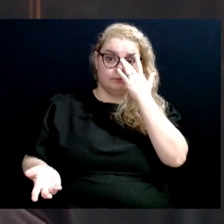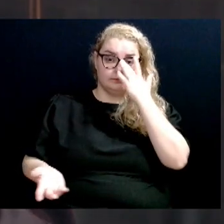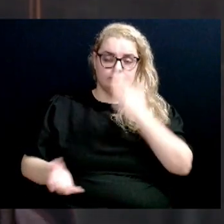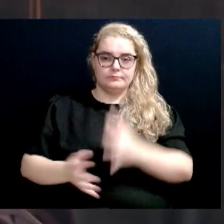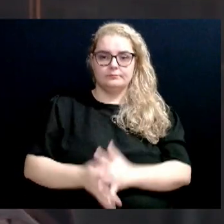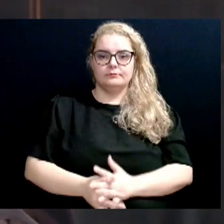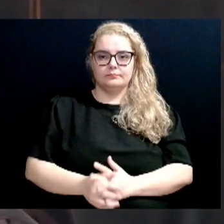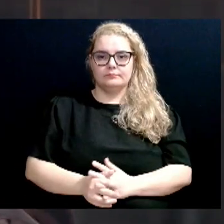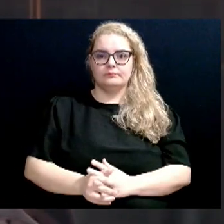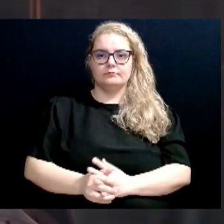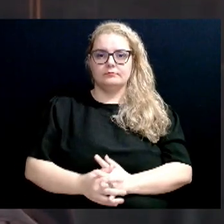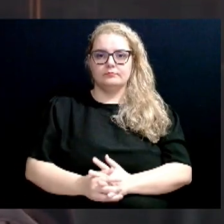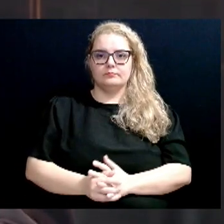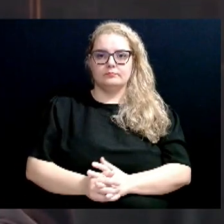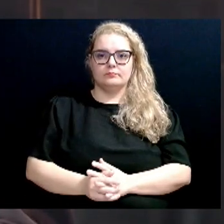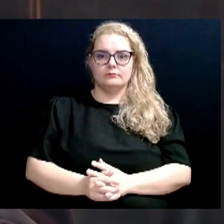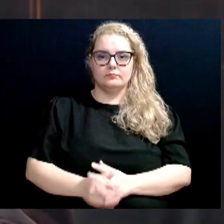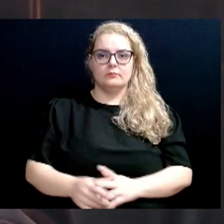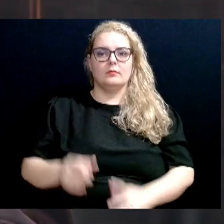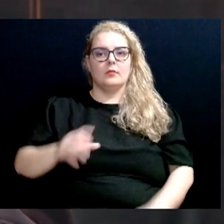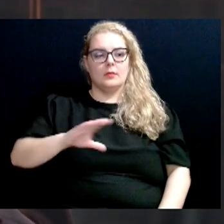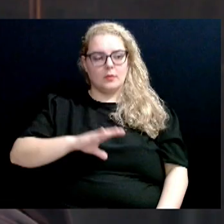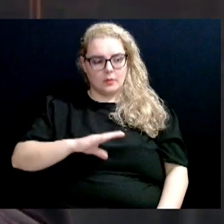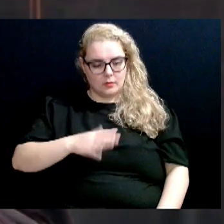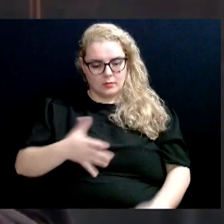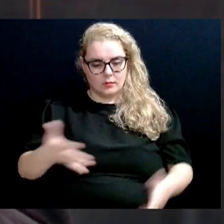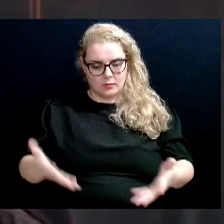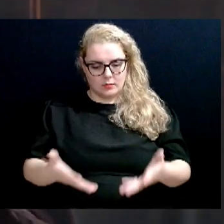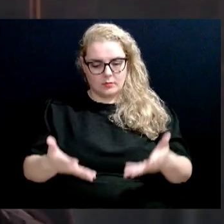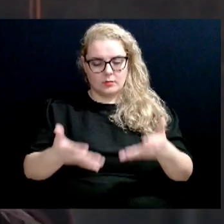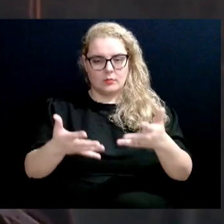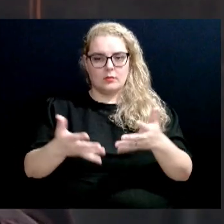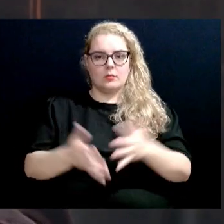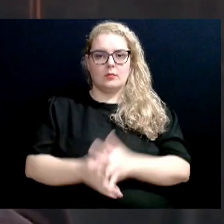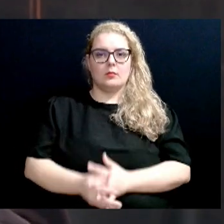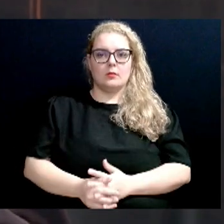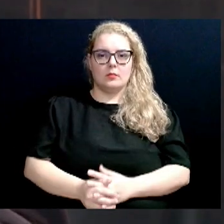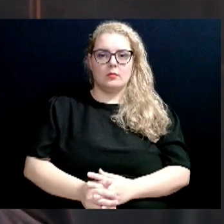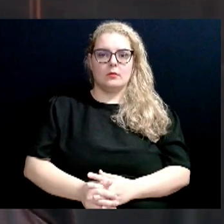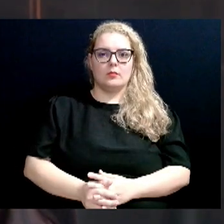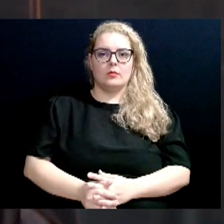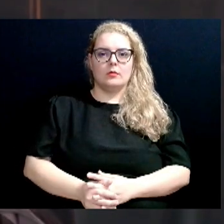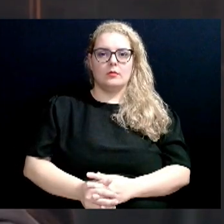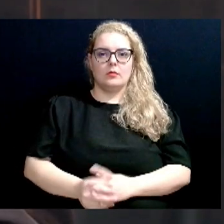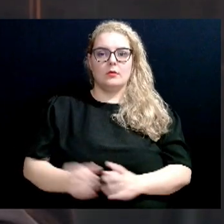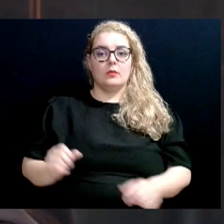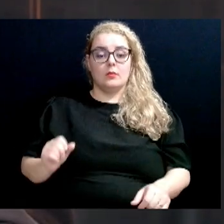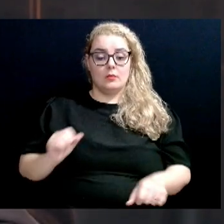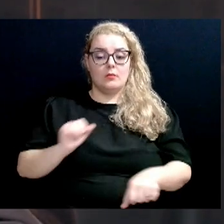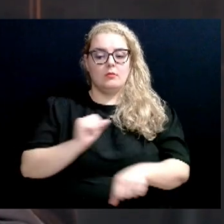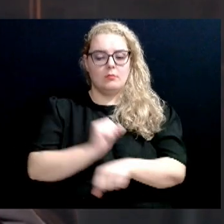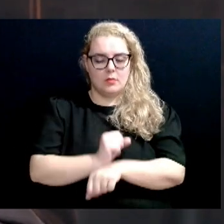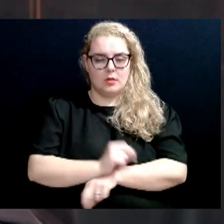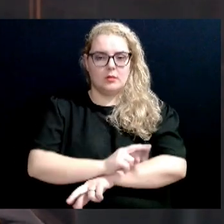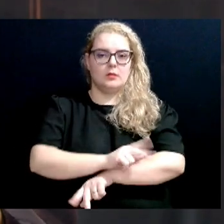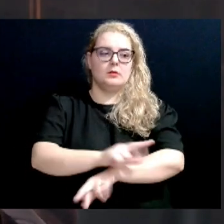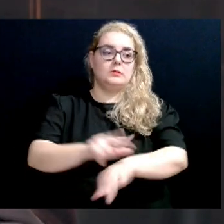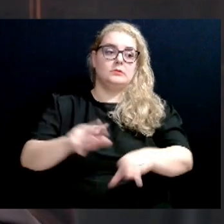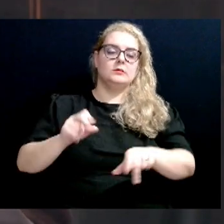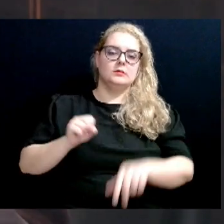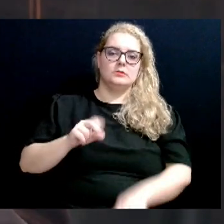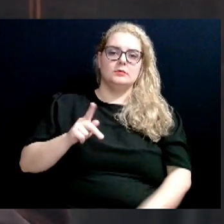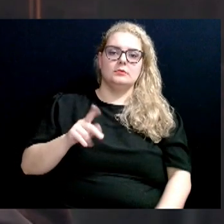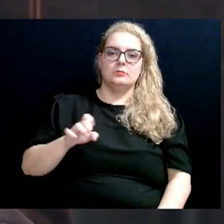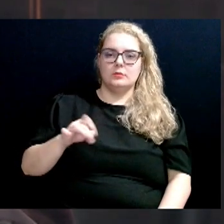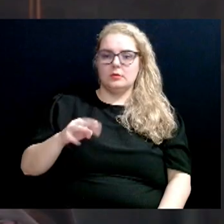realmente encorajo o stop aí desses muitos suplementos e sempre vou tentar